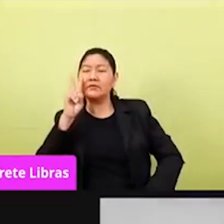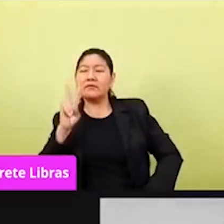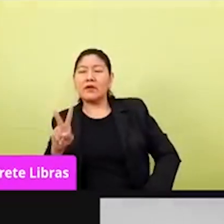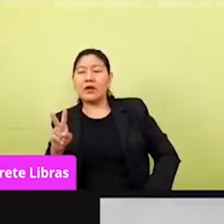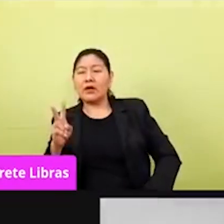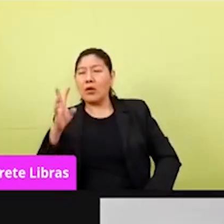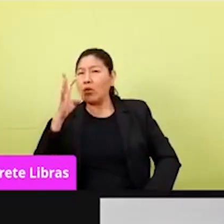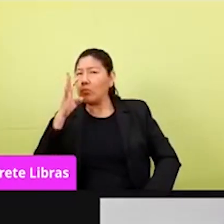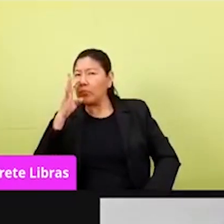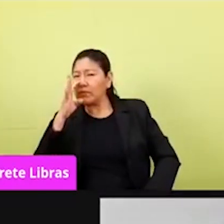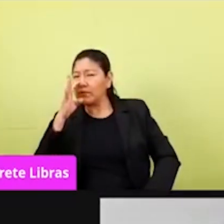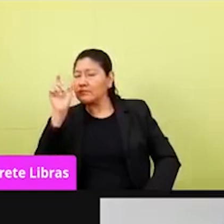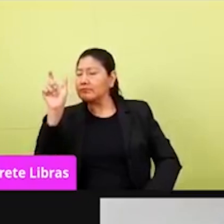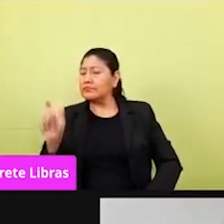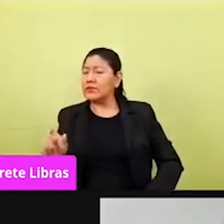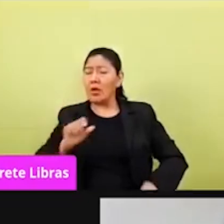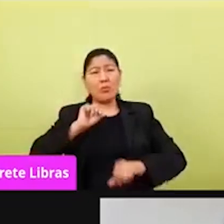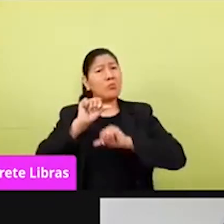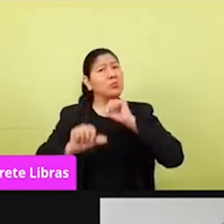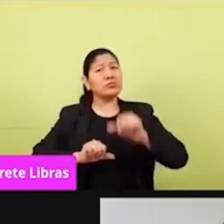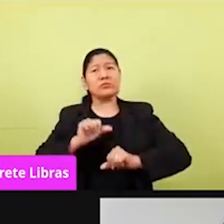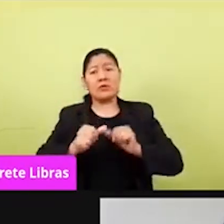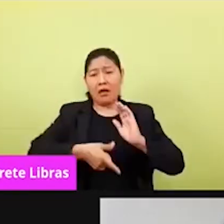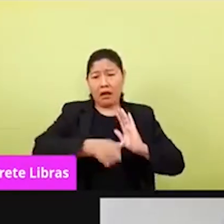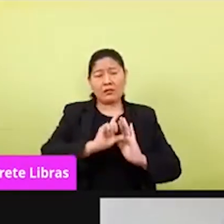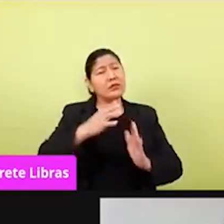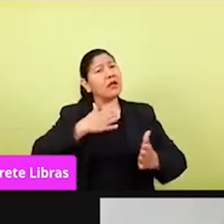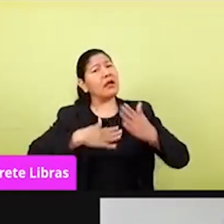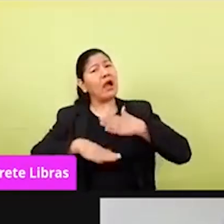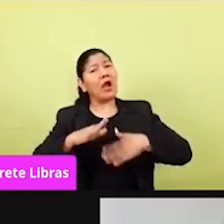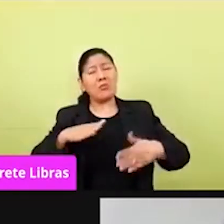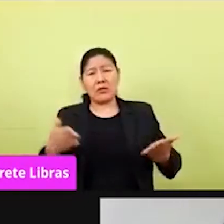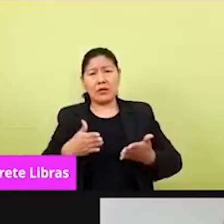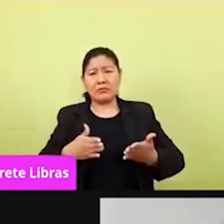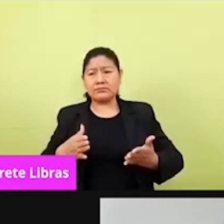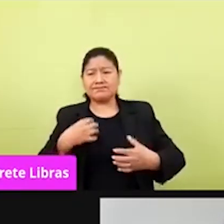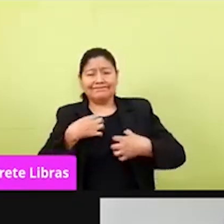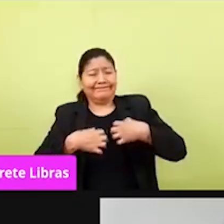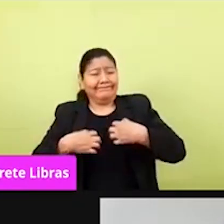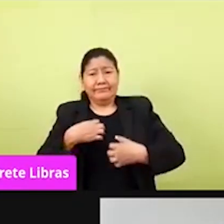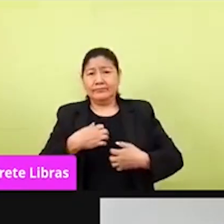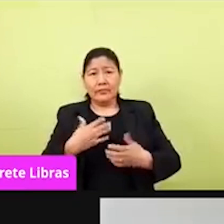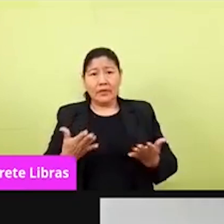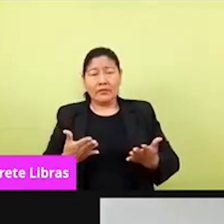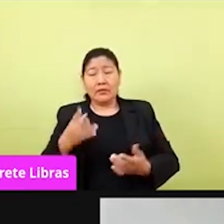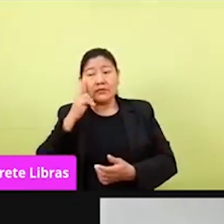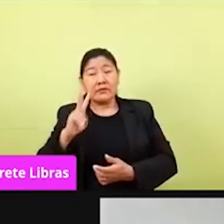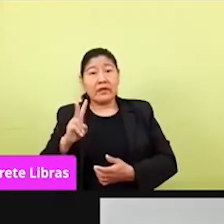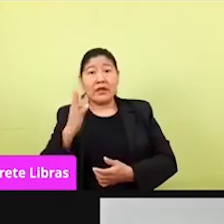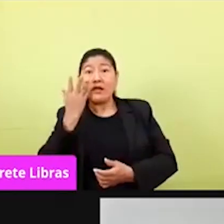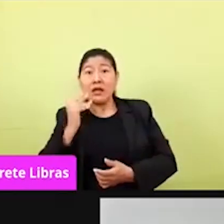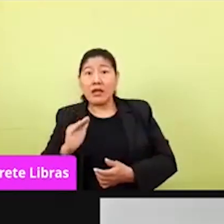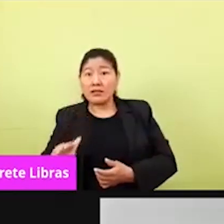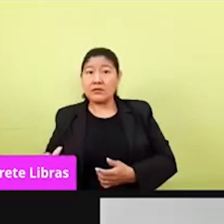e sinais comportamentais, né, que a gente pode observar na criança. Muitas crianças que mudam